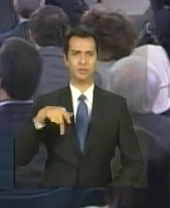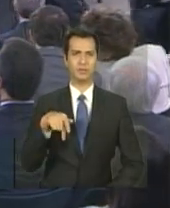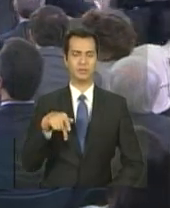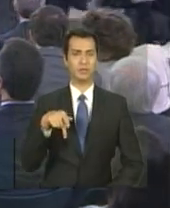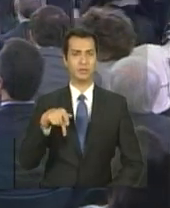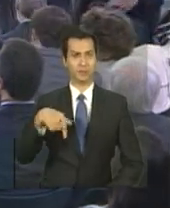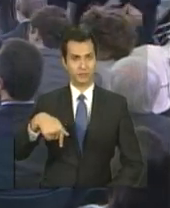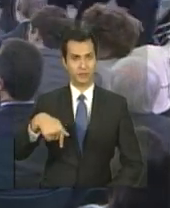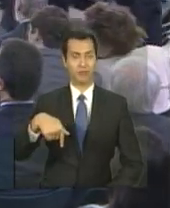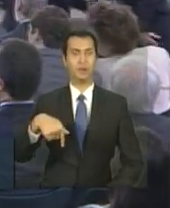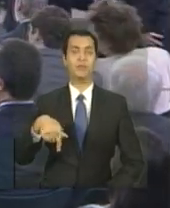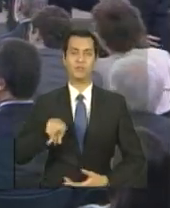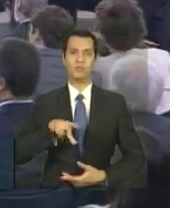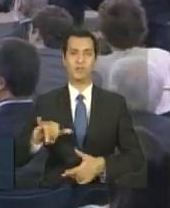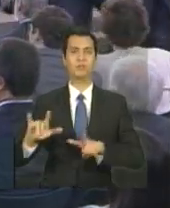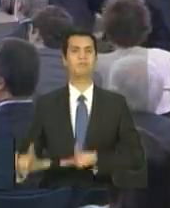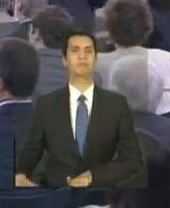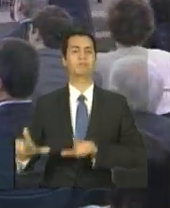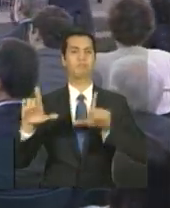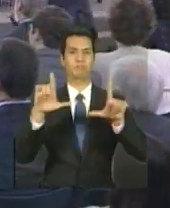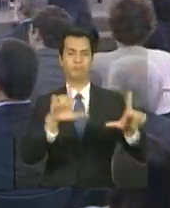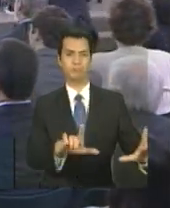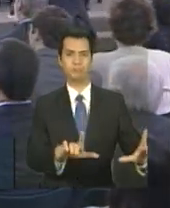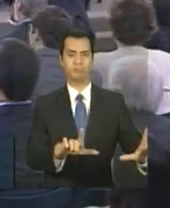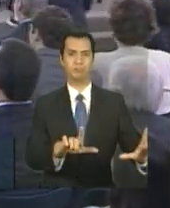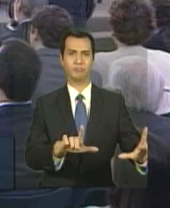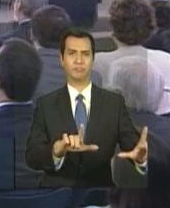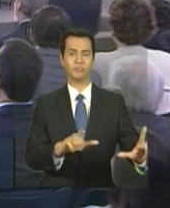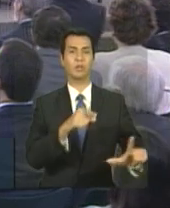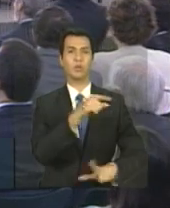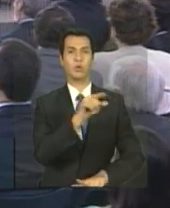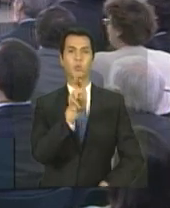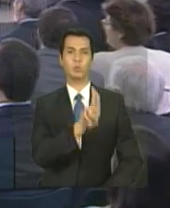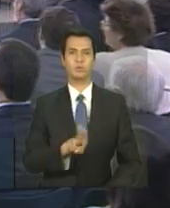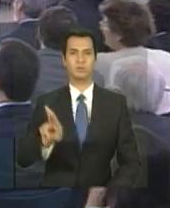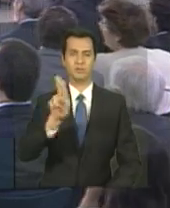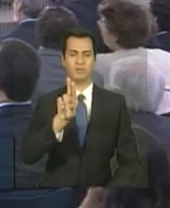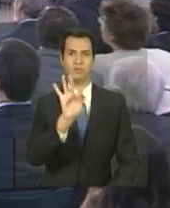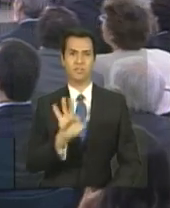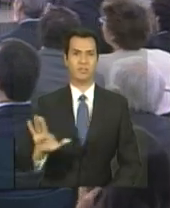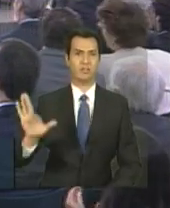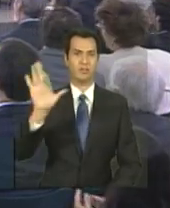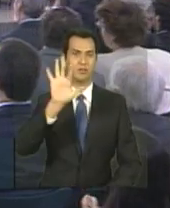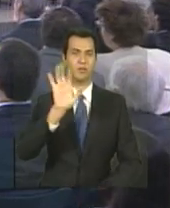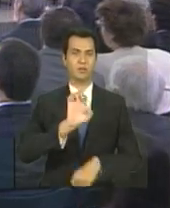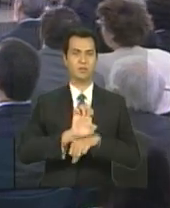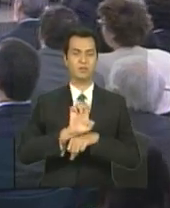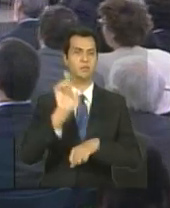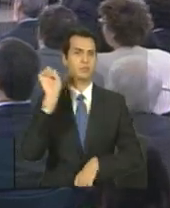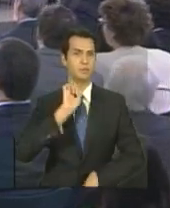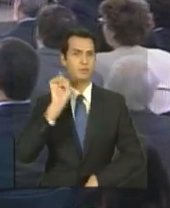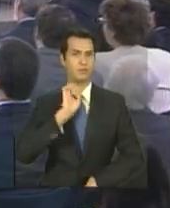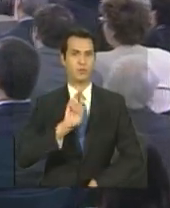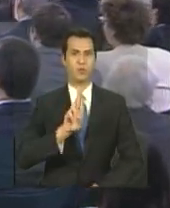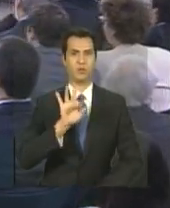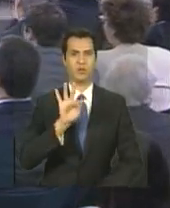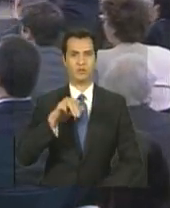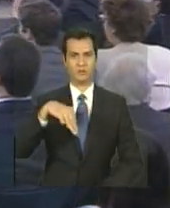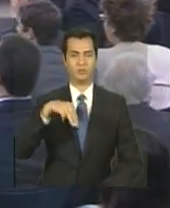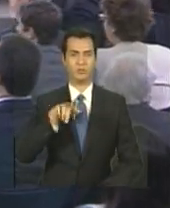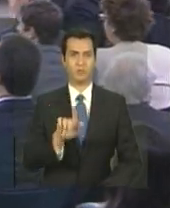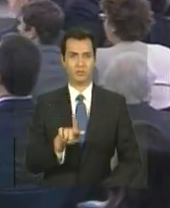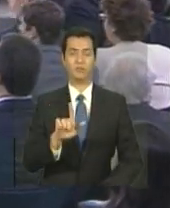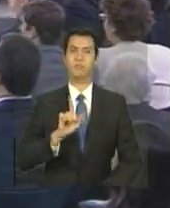a proceder à entrega do Prêmio Jovem Cientista à Universidade Federal de Minas Gerais, aqui representada por seu